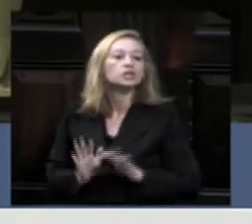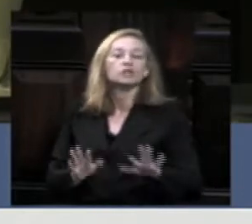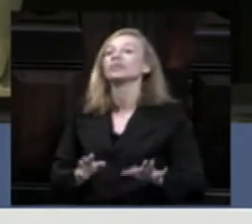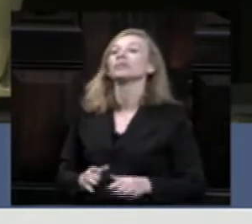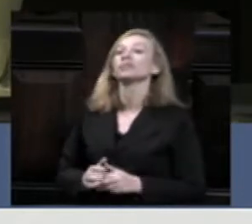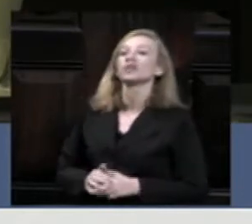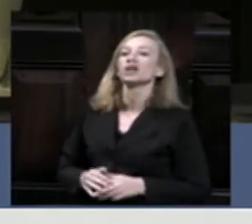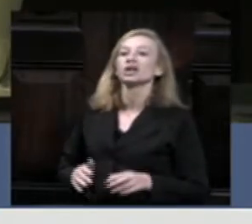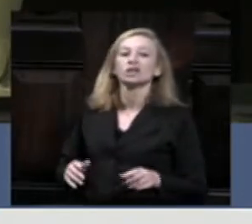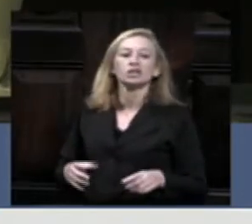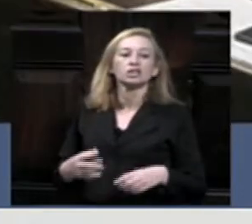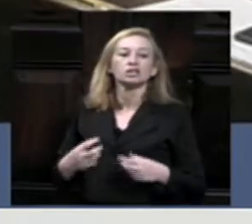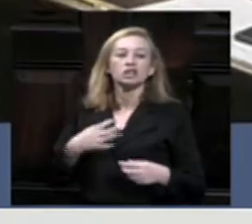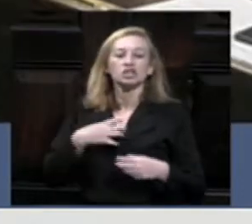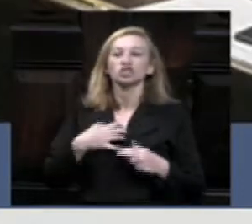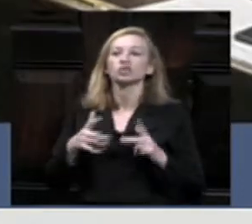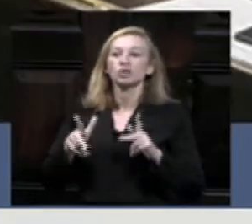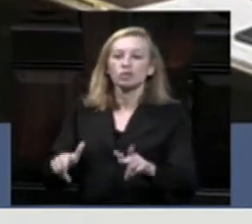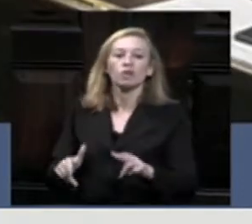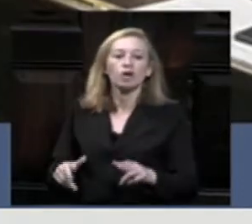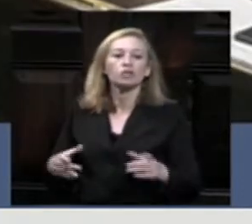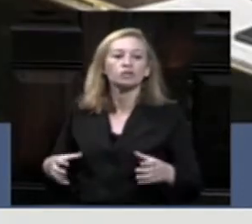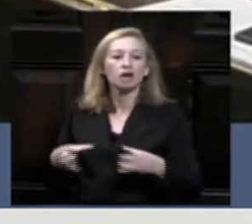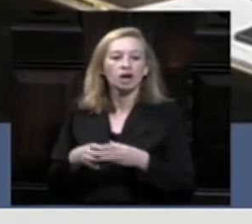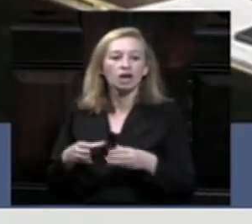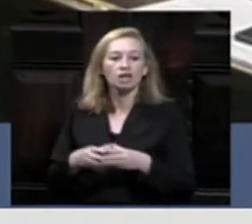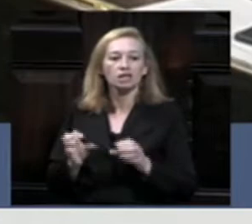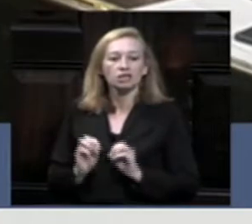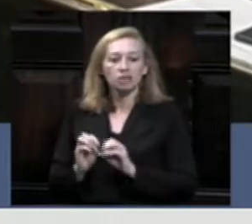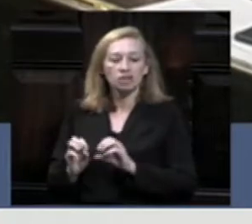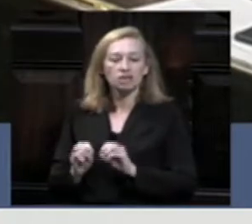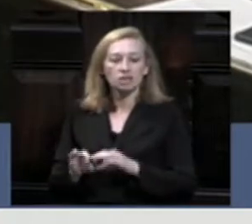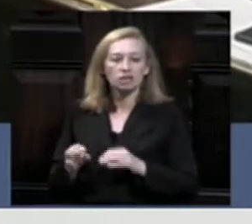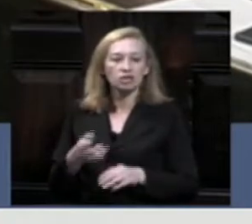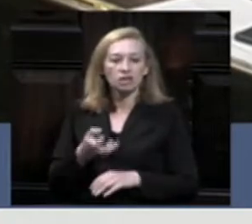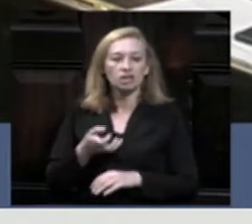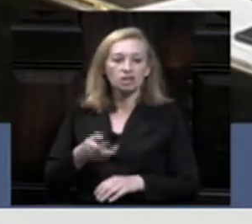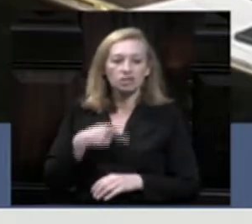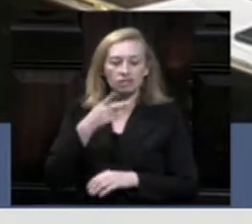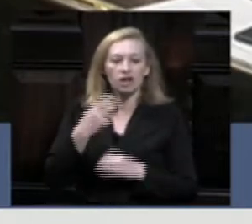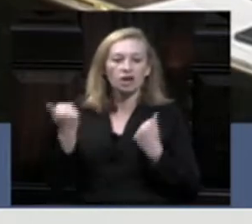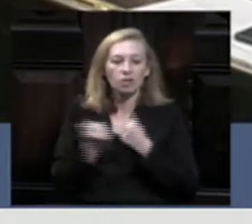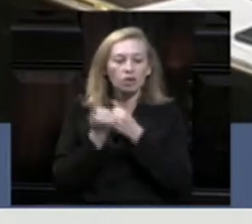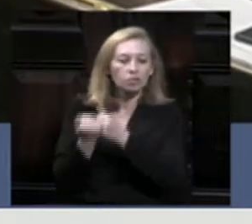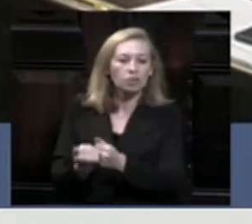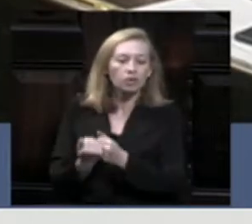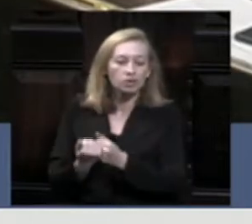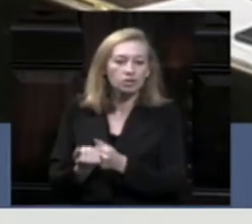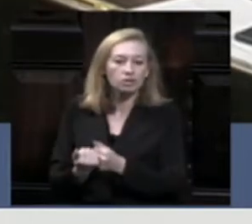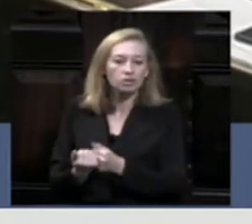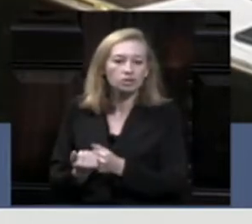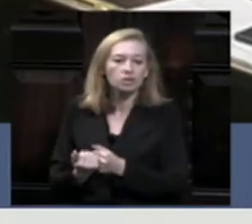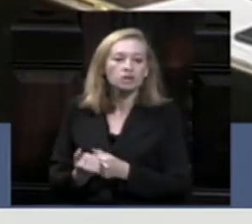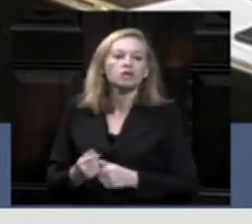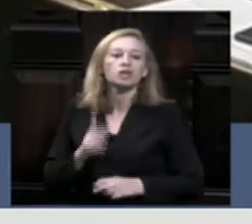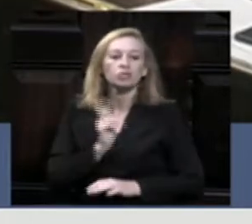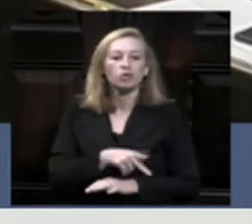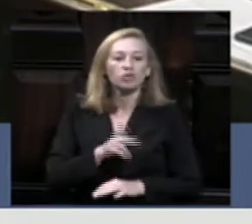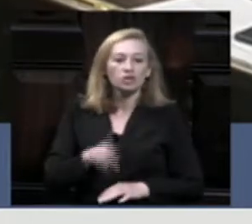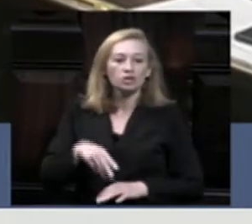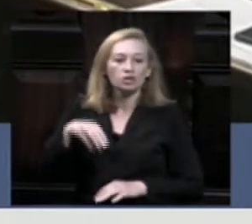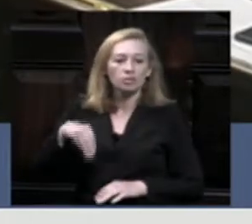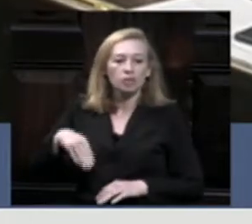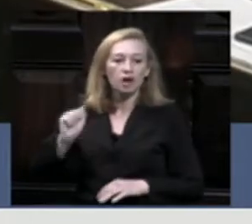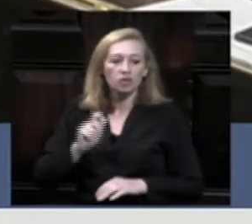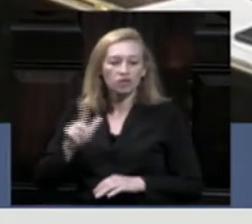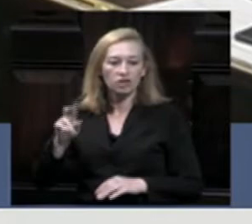no sentido, sou membro da Comissão de Educação, queria aqui ratificar esse apoio, essa solidariedade à Comissão de Educação. A